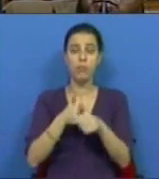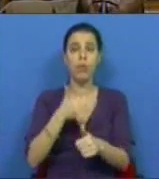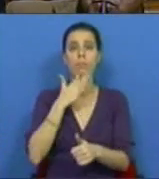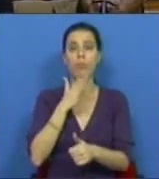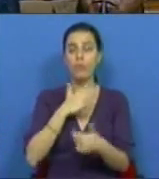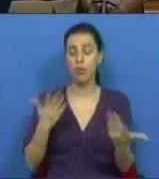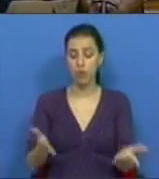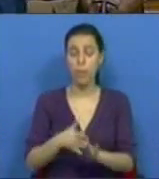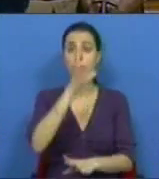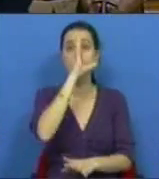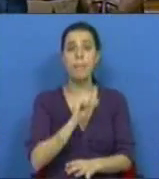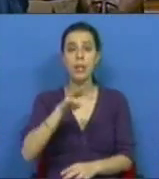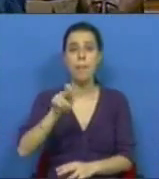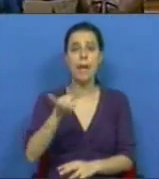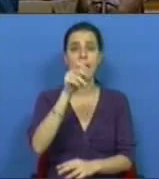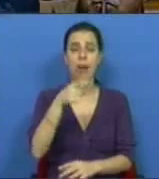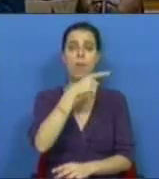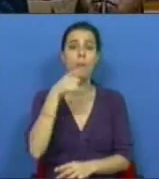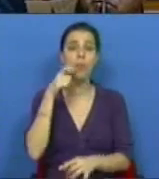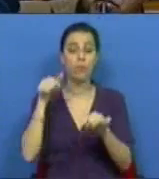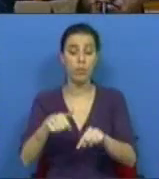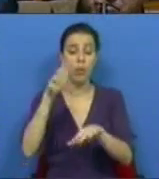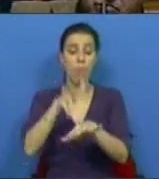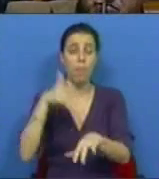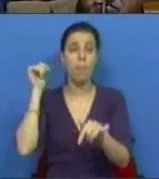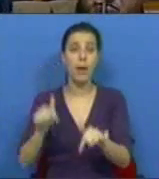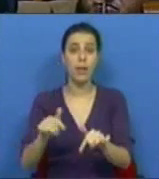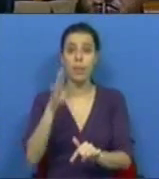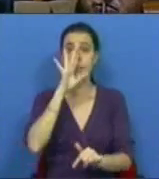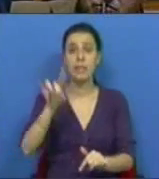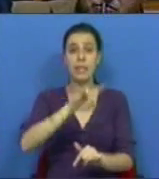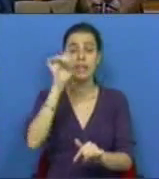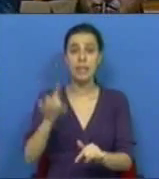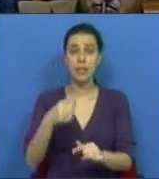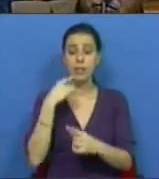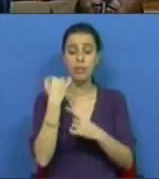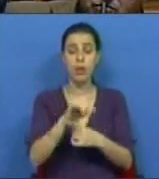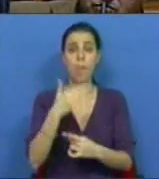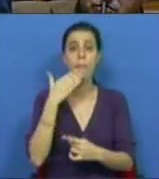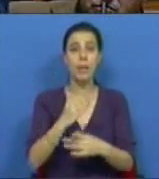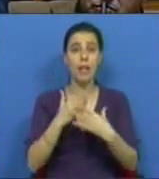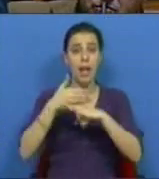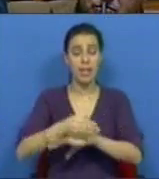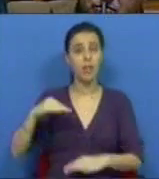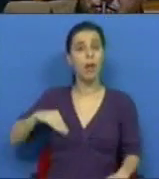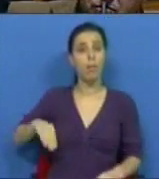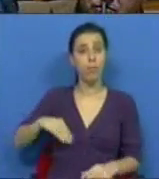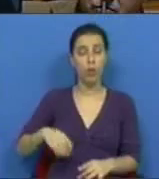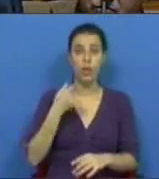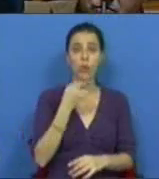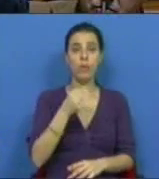provisório. E o Ministro Mariano Gago prometeu neste Parlamento que, se fosse indeferido o pedido de acesso à bolsa,